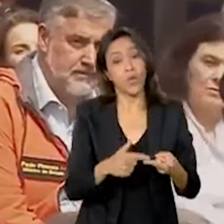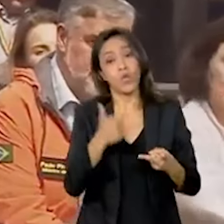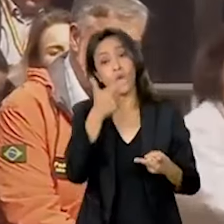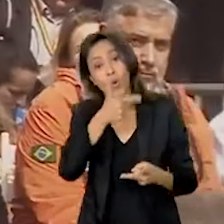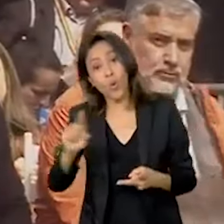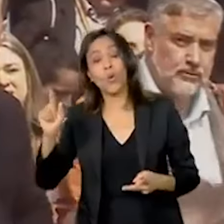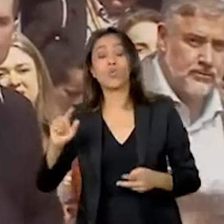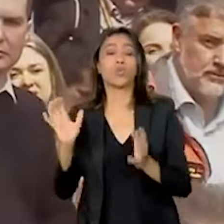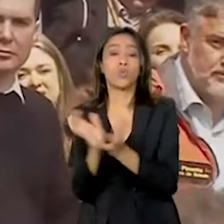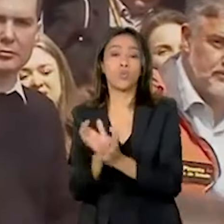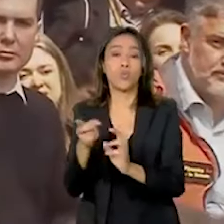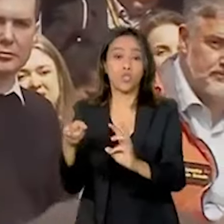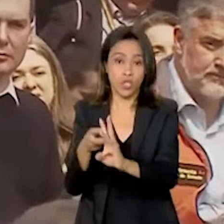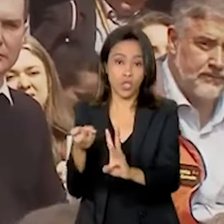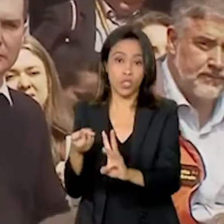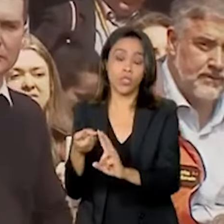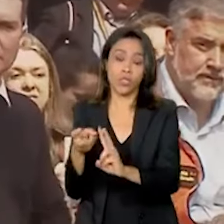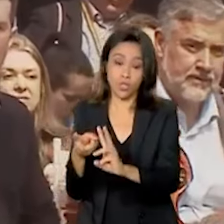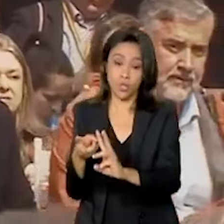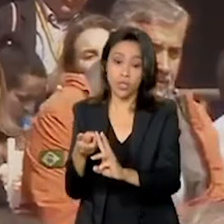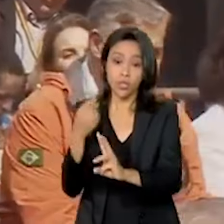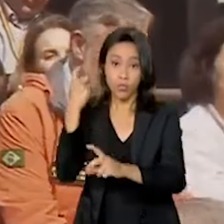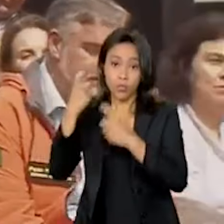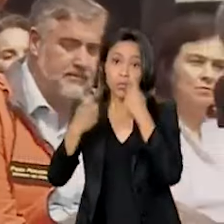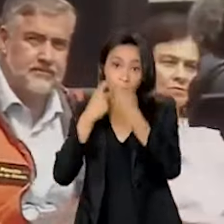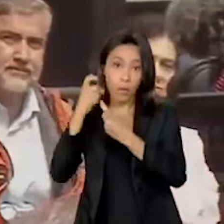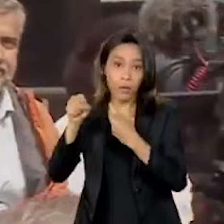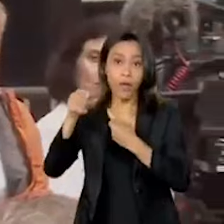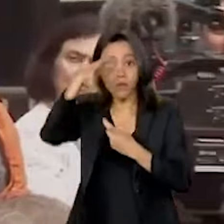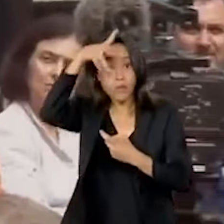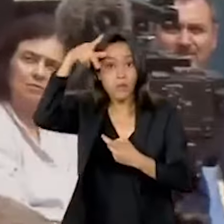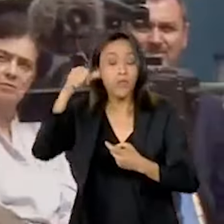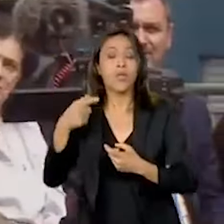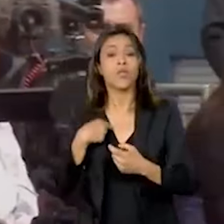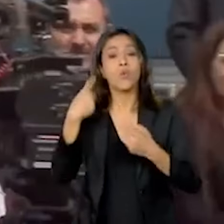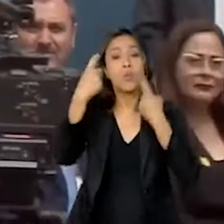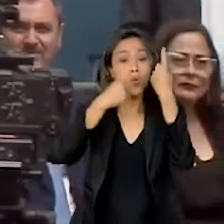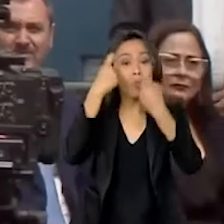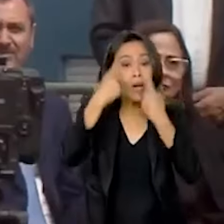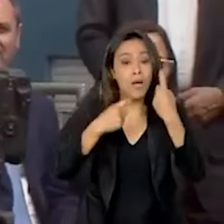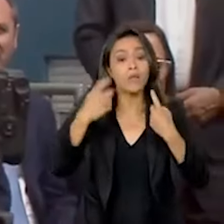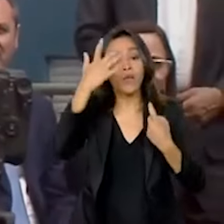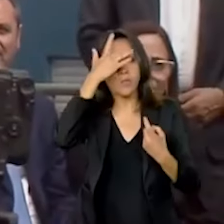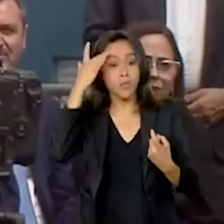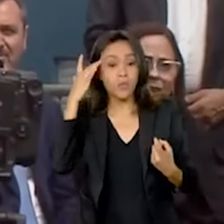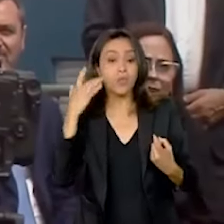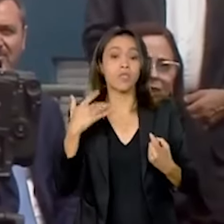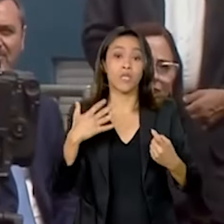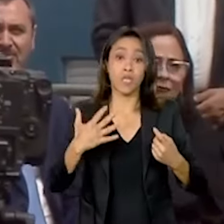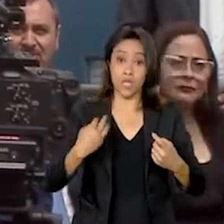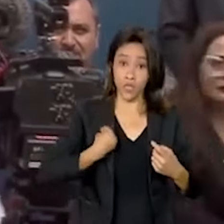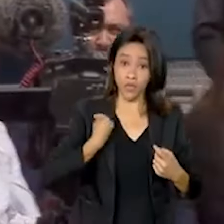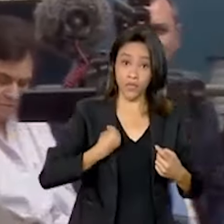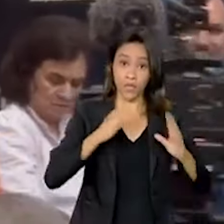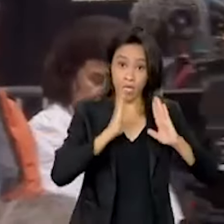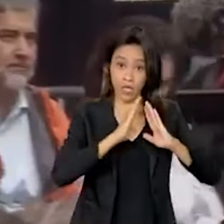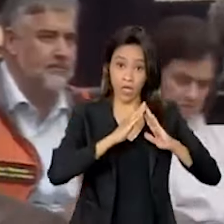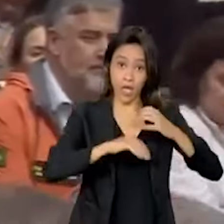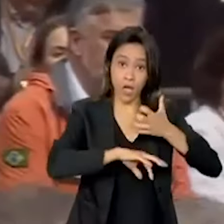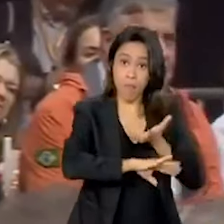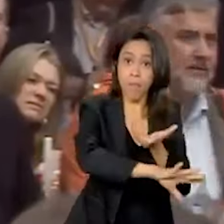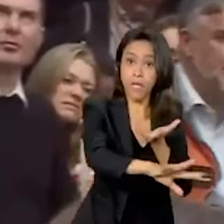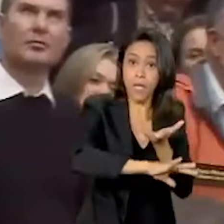no Mato Grosso em Dourado, que estão querendo sua terra. Eu estou preocupado com o pessoal que vive nas camadas do Pantanal, preocupado com o